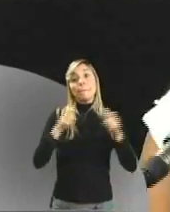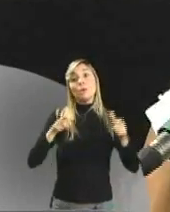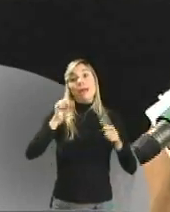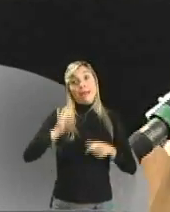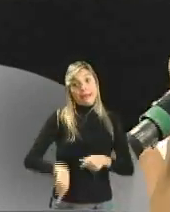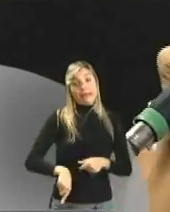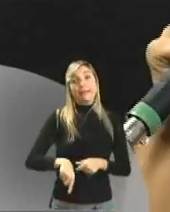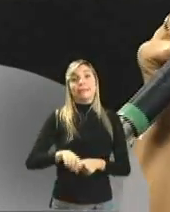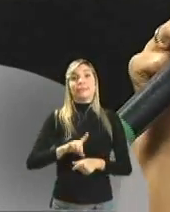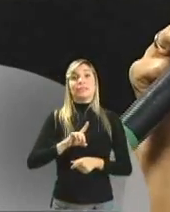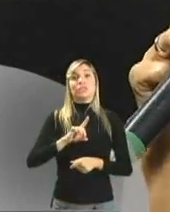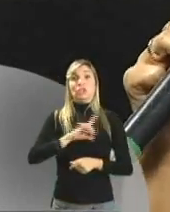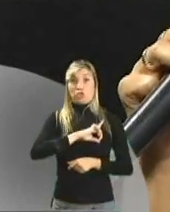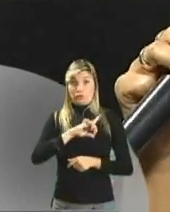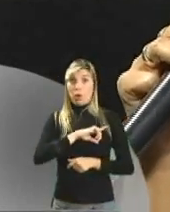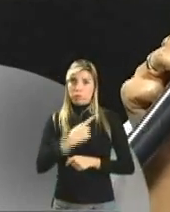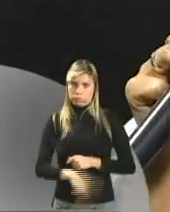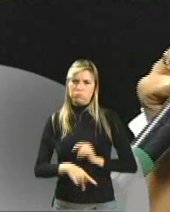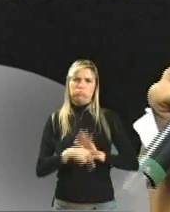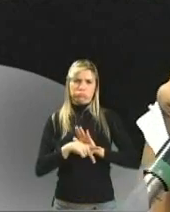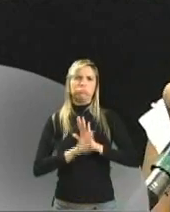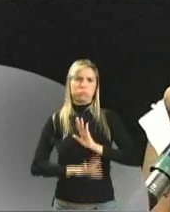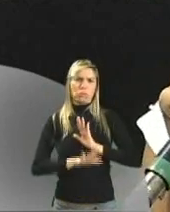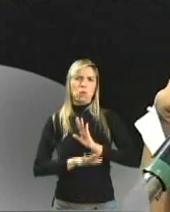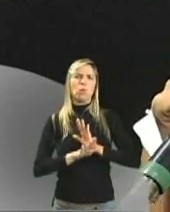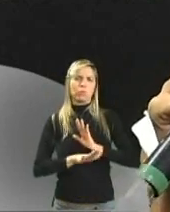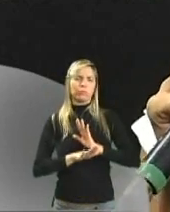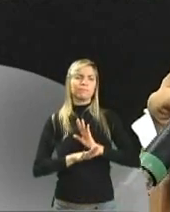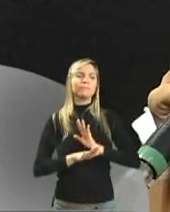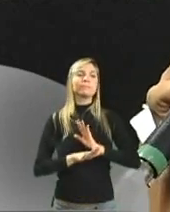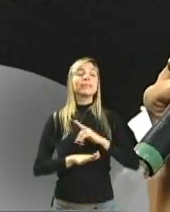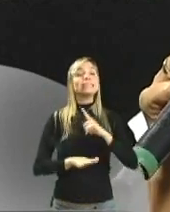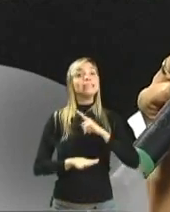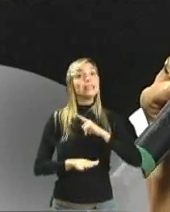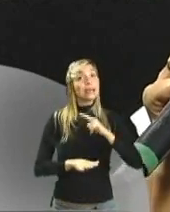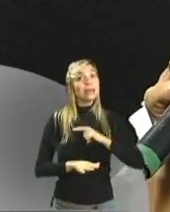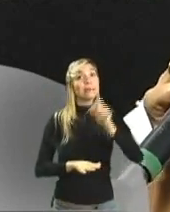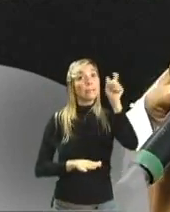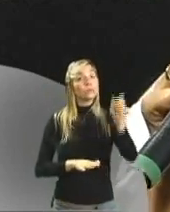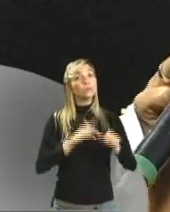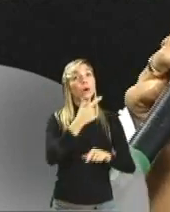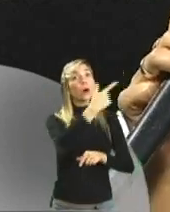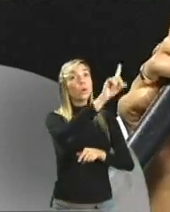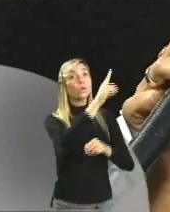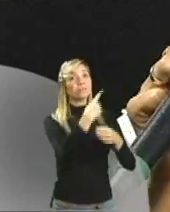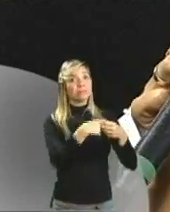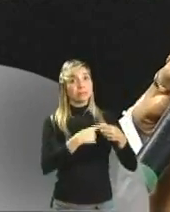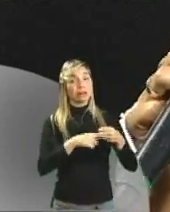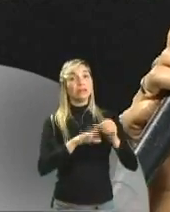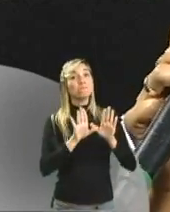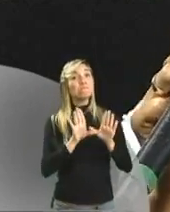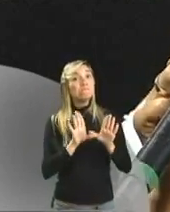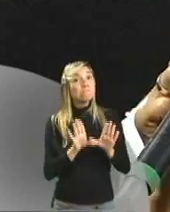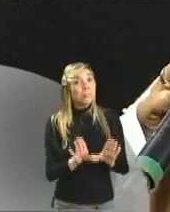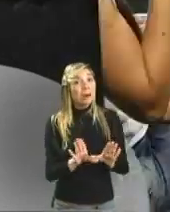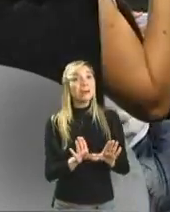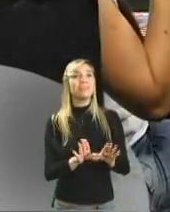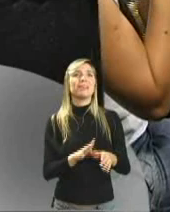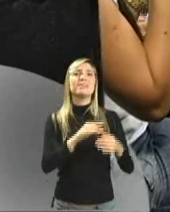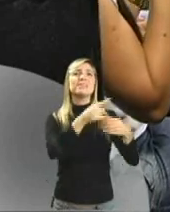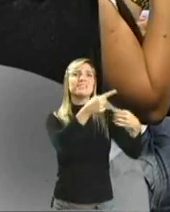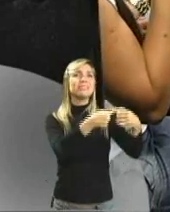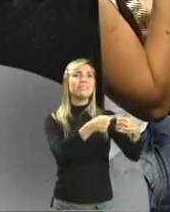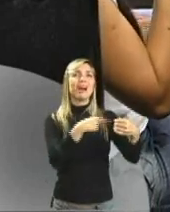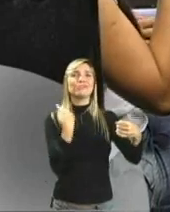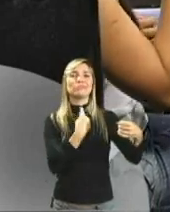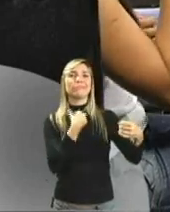que foram atendidos são daqui de Divinópolis, né? Tem pacientes que são de outras cidades, mas tem